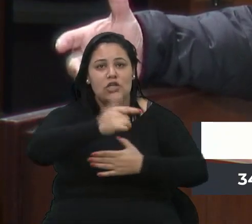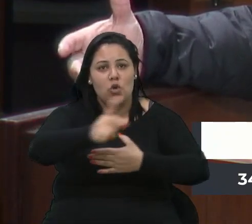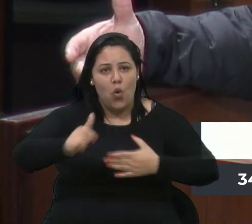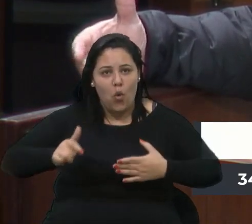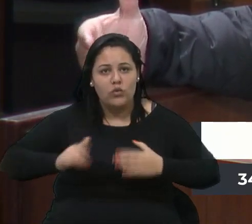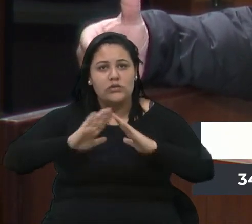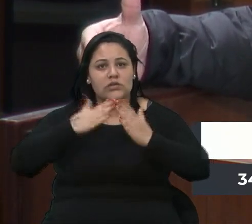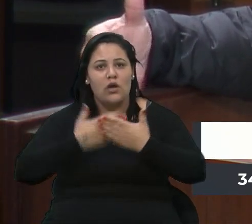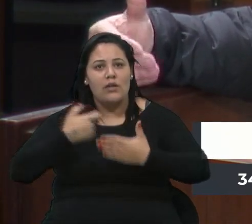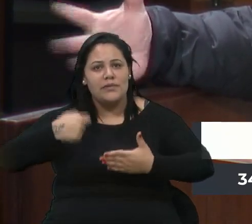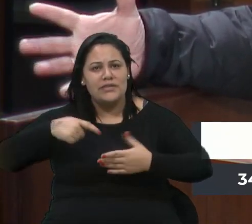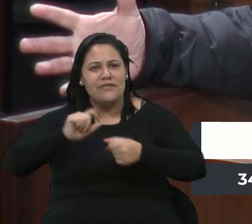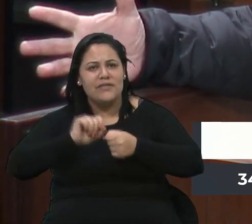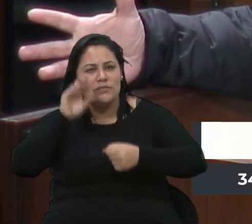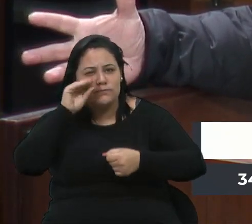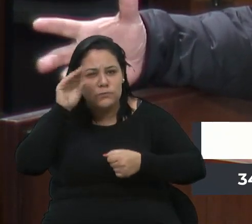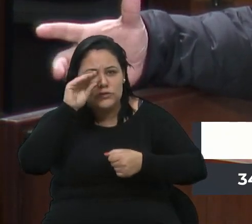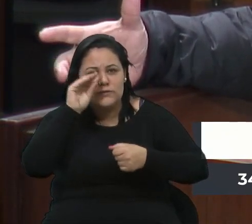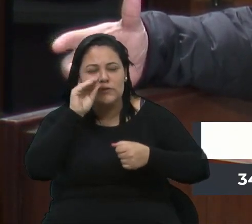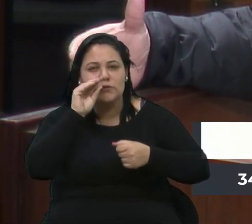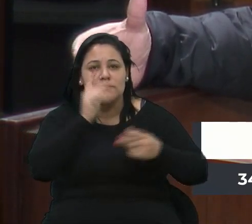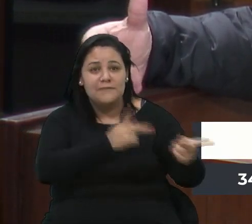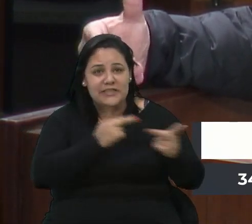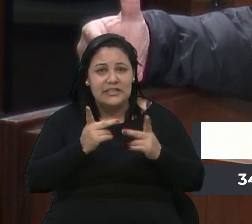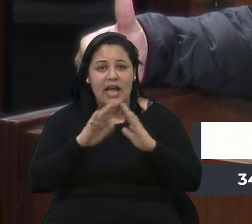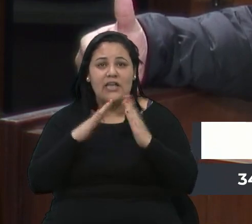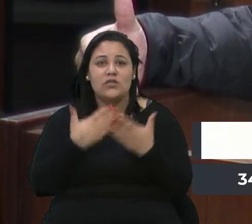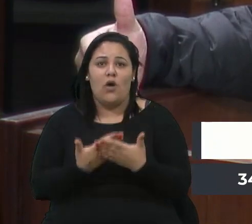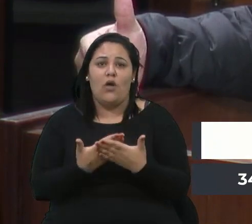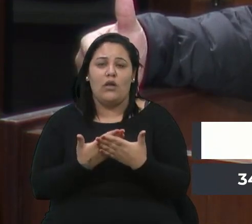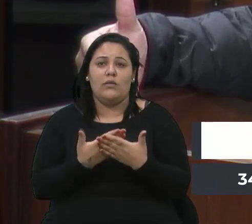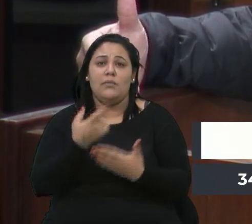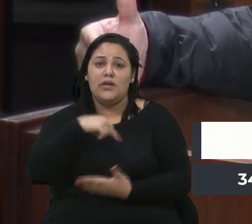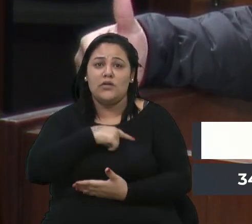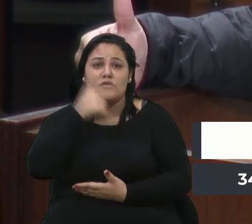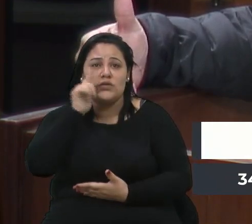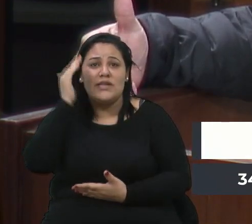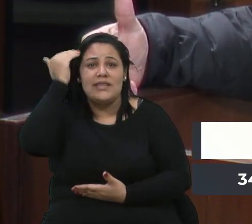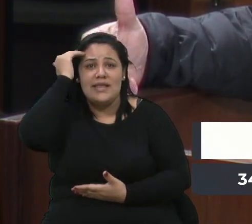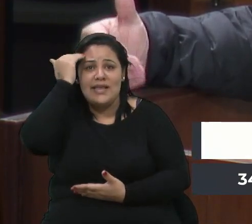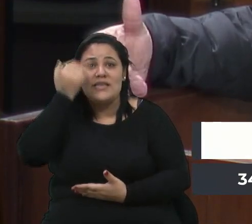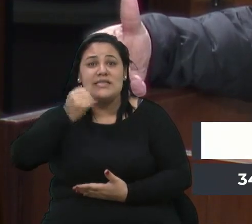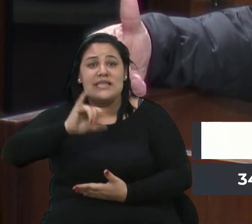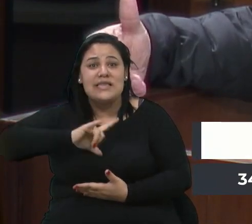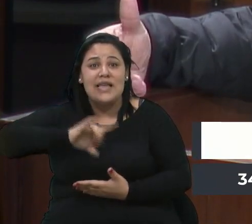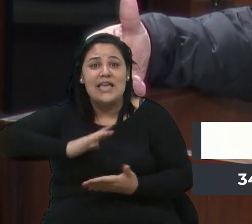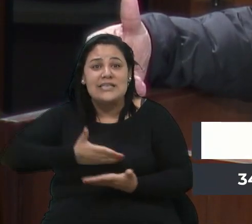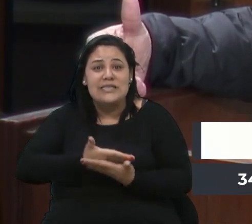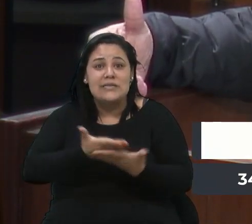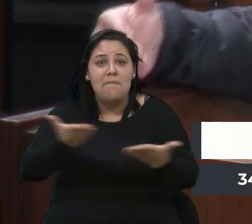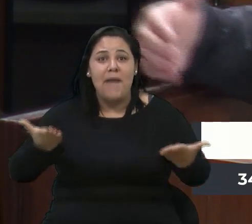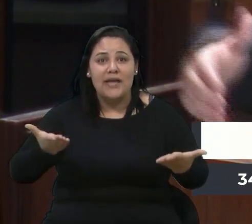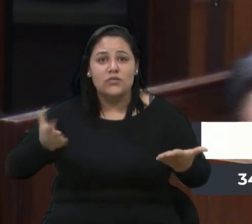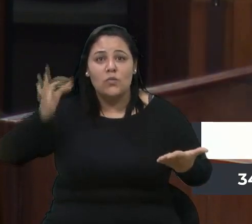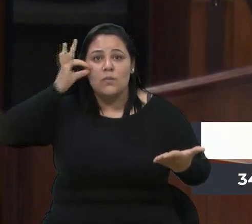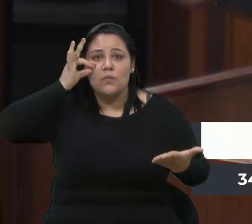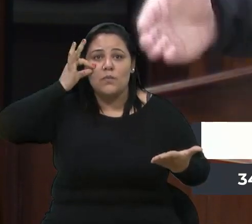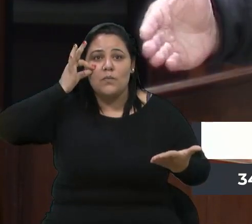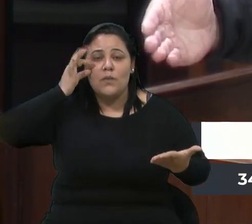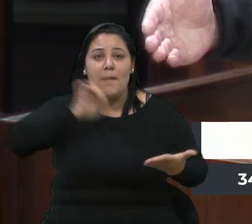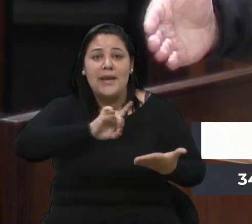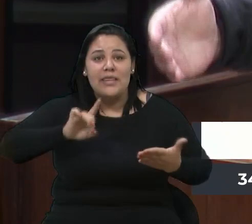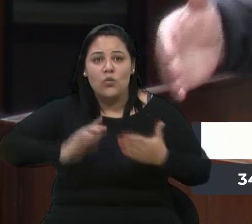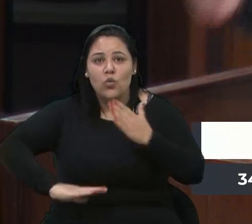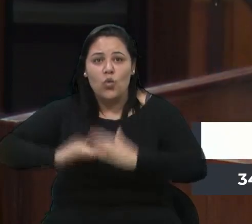vistoria, ir a campo, como se diz, para nós entender se há espaço físico para não construir